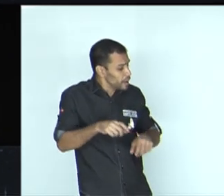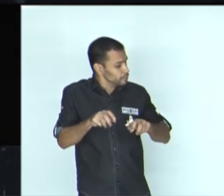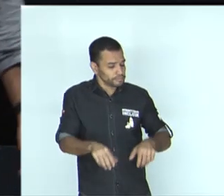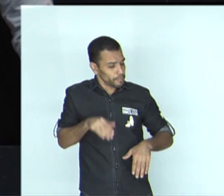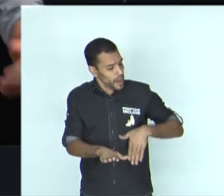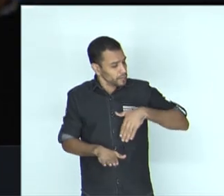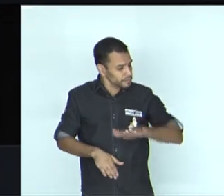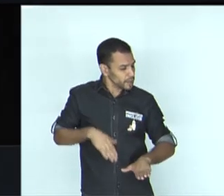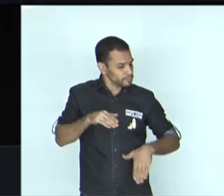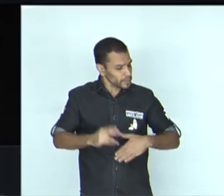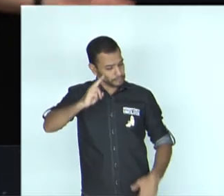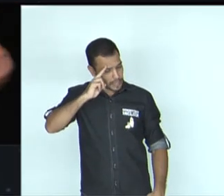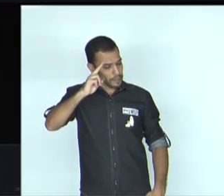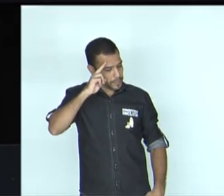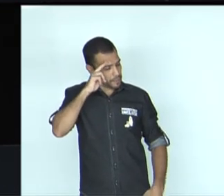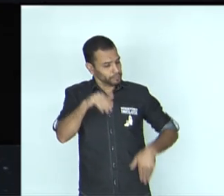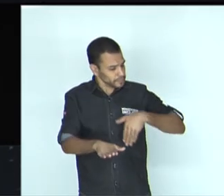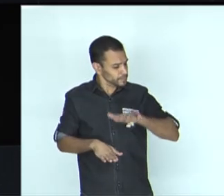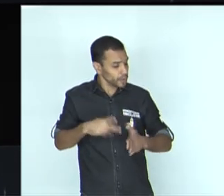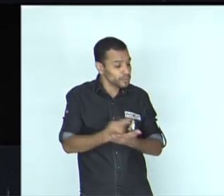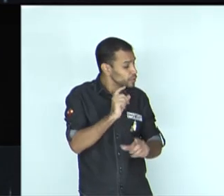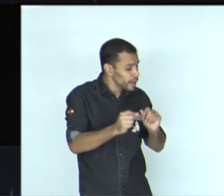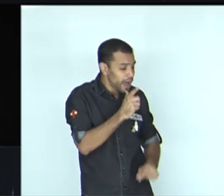marchar, e as águas do Mar Vermelho se abriram.